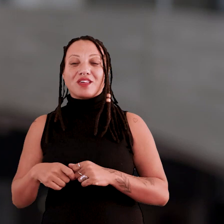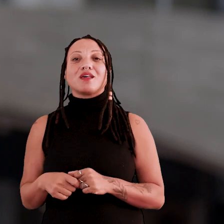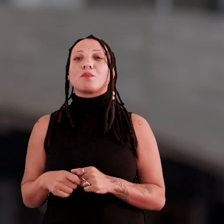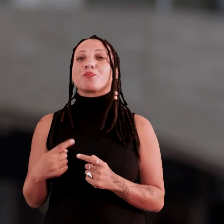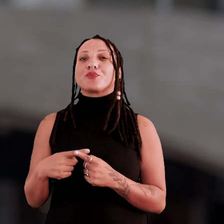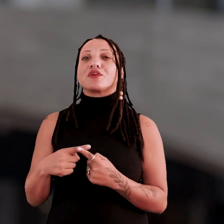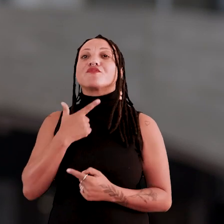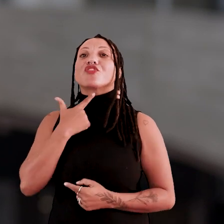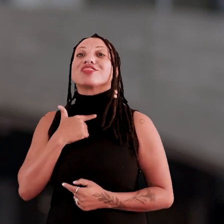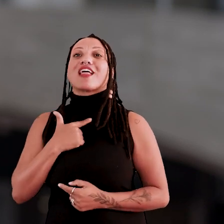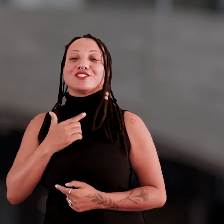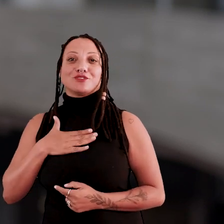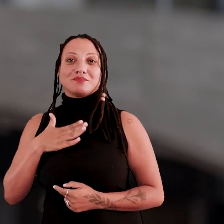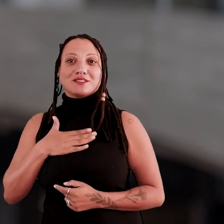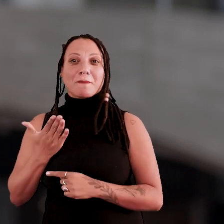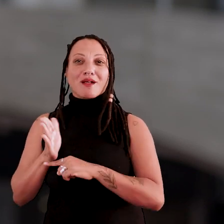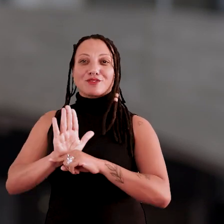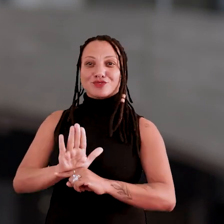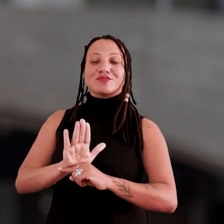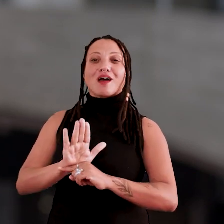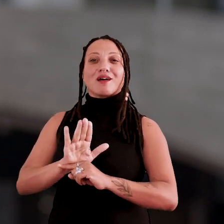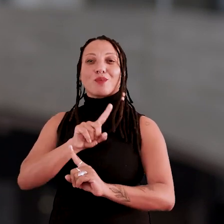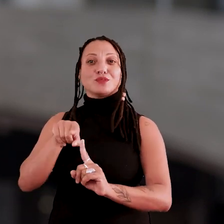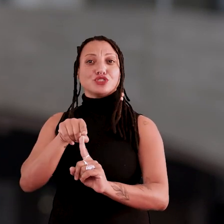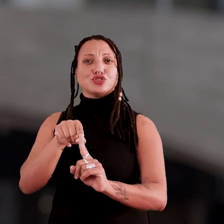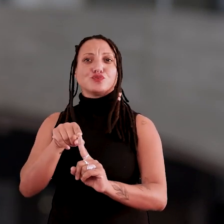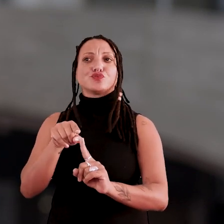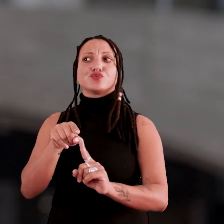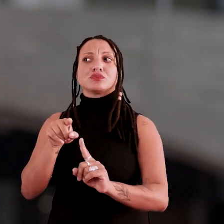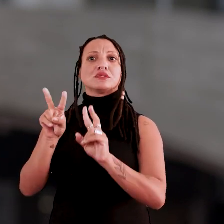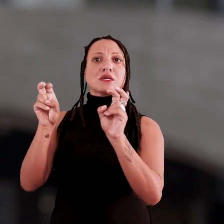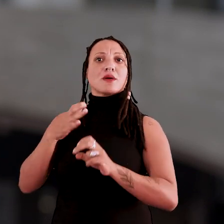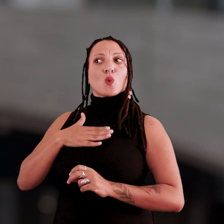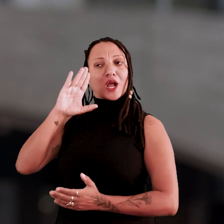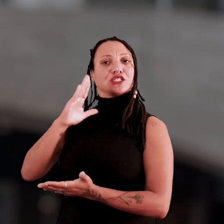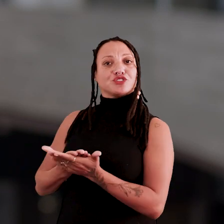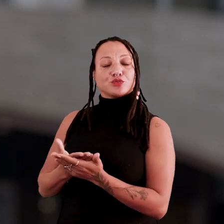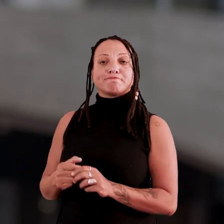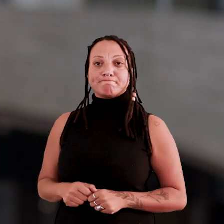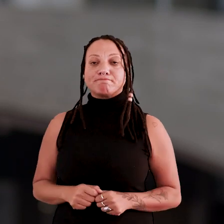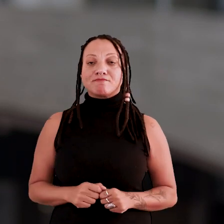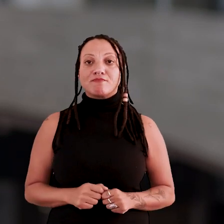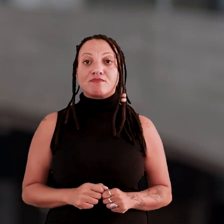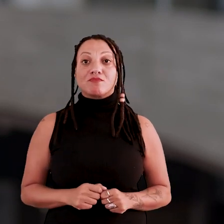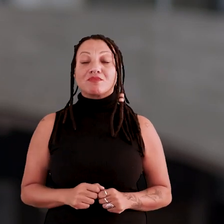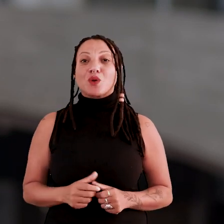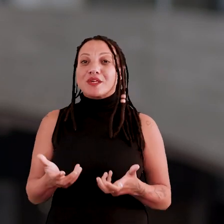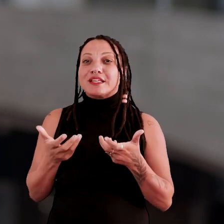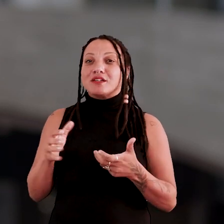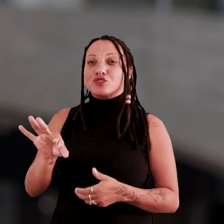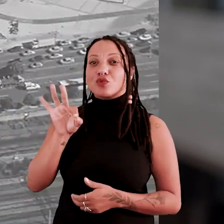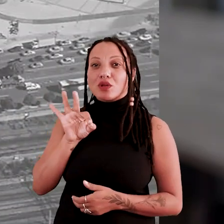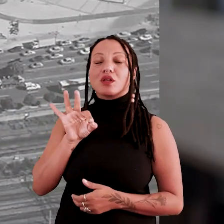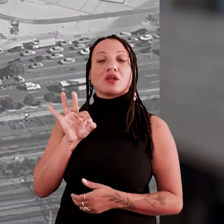eu elaborei uma proposta arquitetônica para a aldeia Maracanã, que é uma ocupação indígena no Rio de Janeiro, um dos principais pontos da cidade,